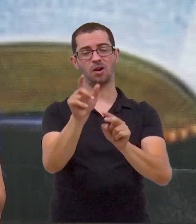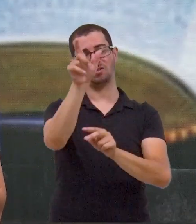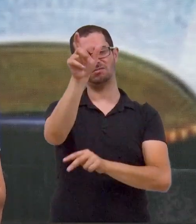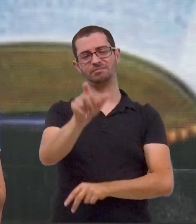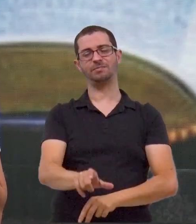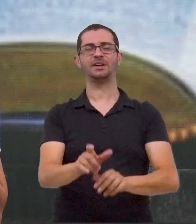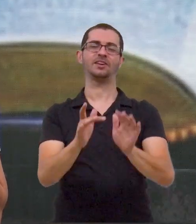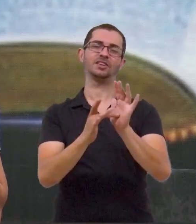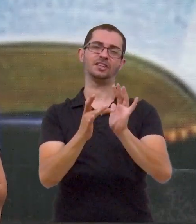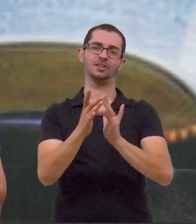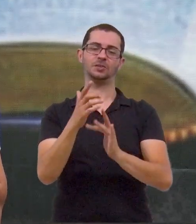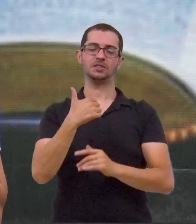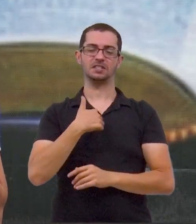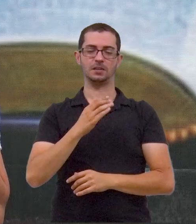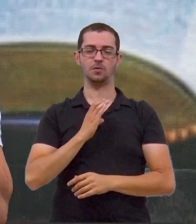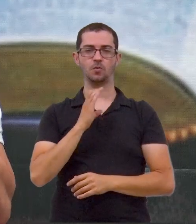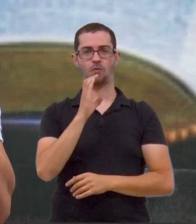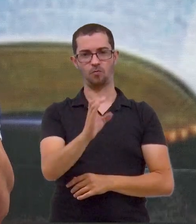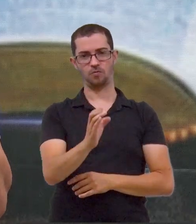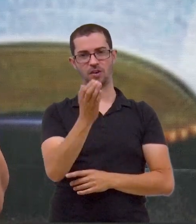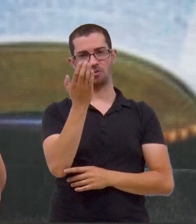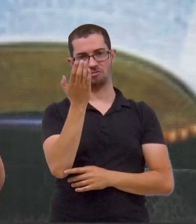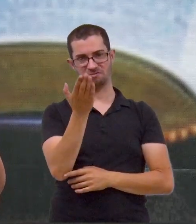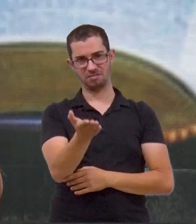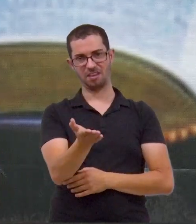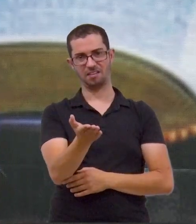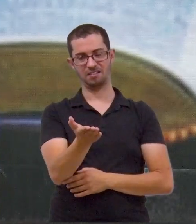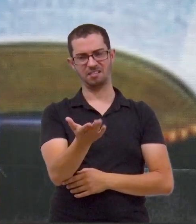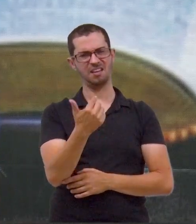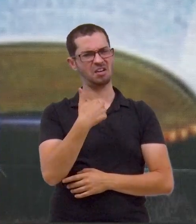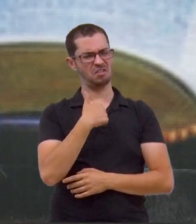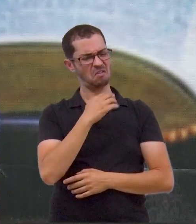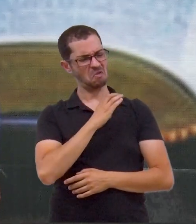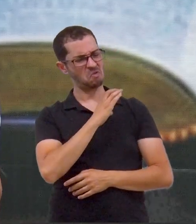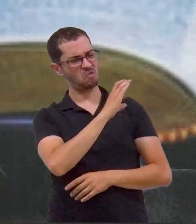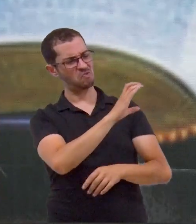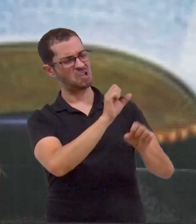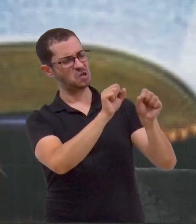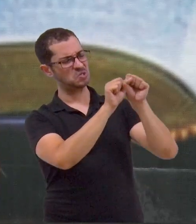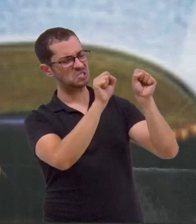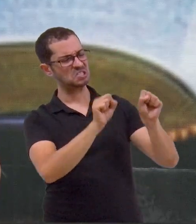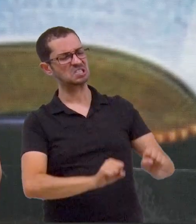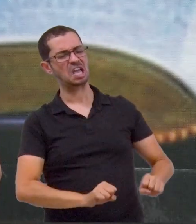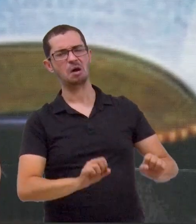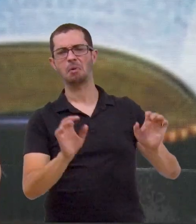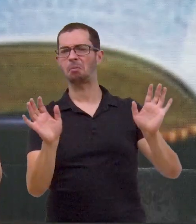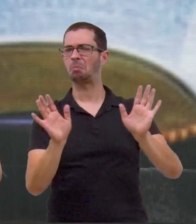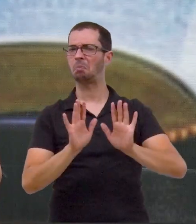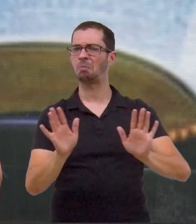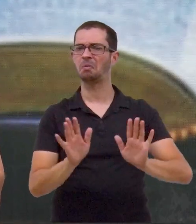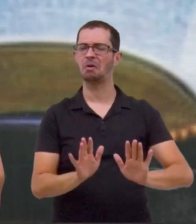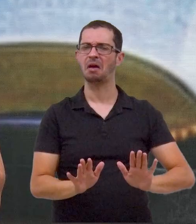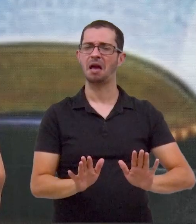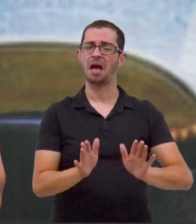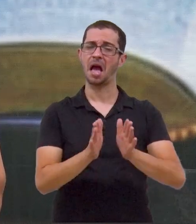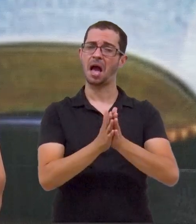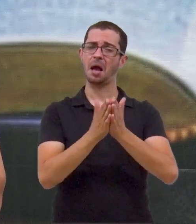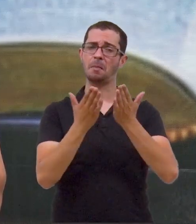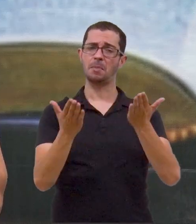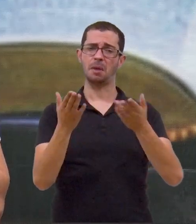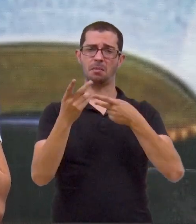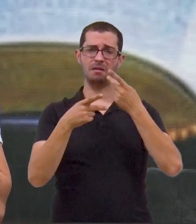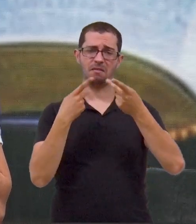confio em qualquer outro sistema. A Bíblia chega a dizer assim, maldito é o